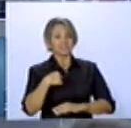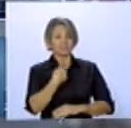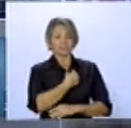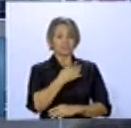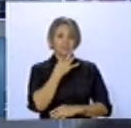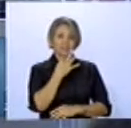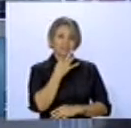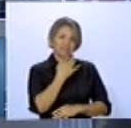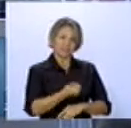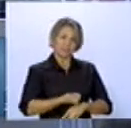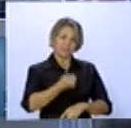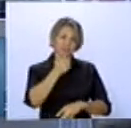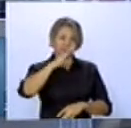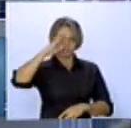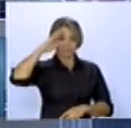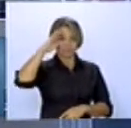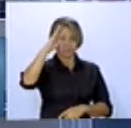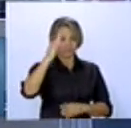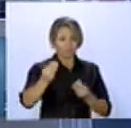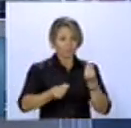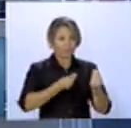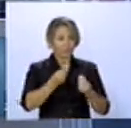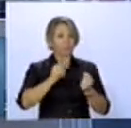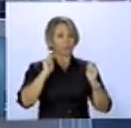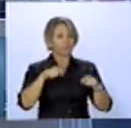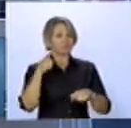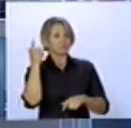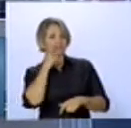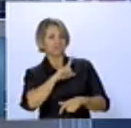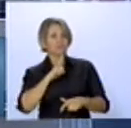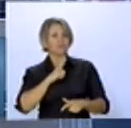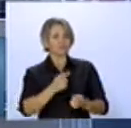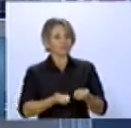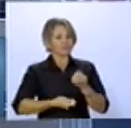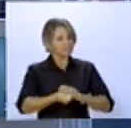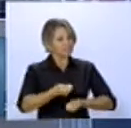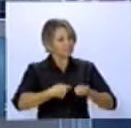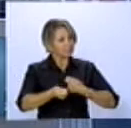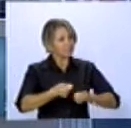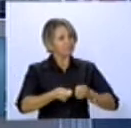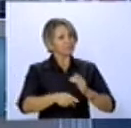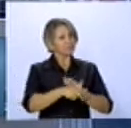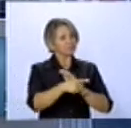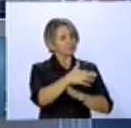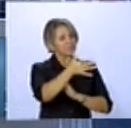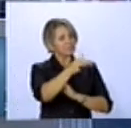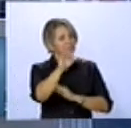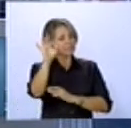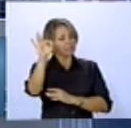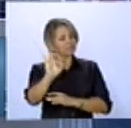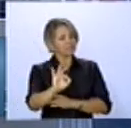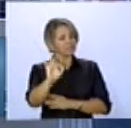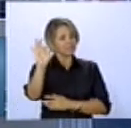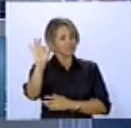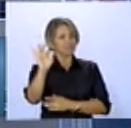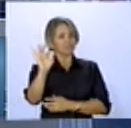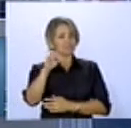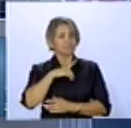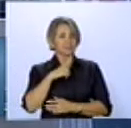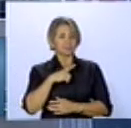um dos principais motivos para que esse caminho para o financiamento 100% público das campanhas a fardos